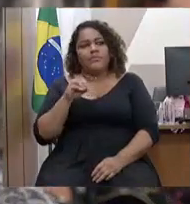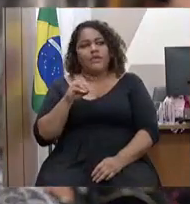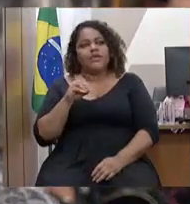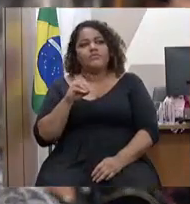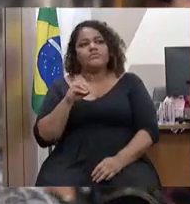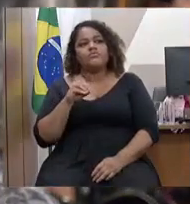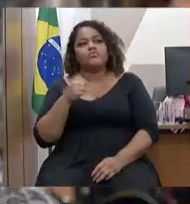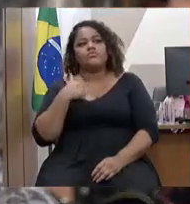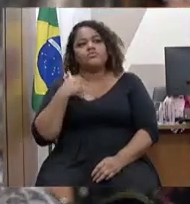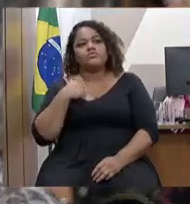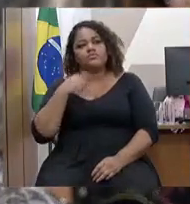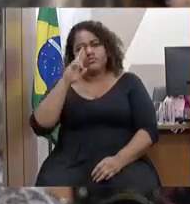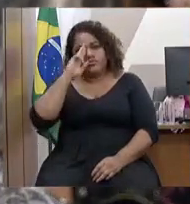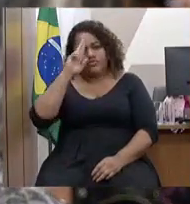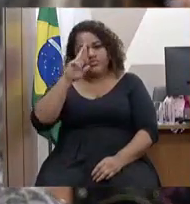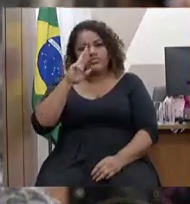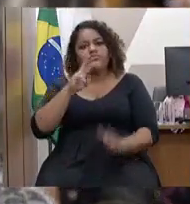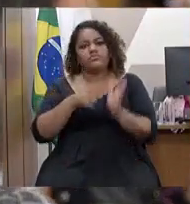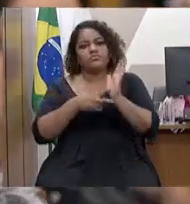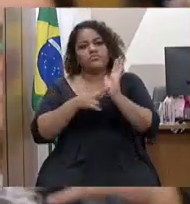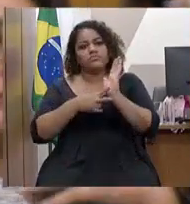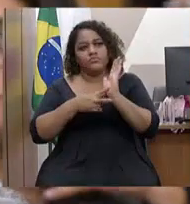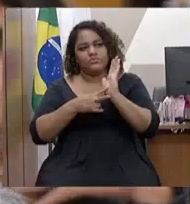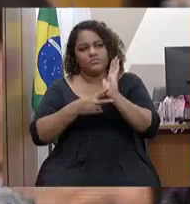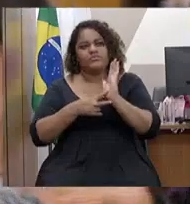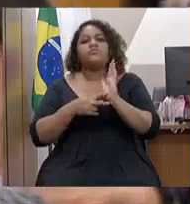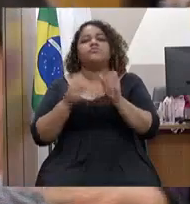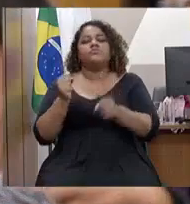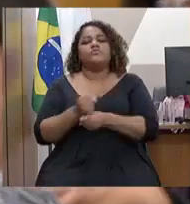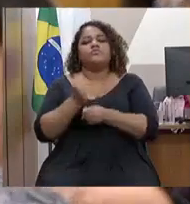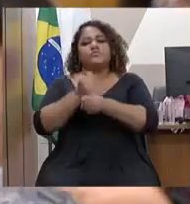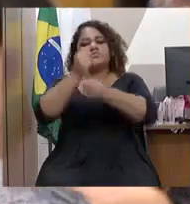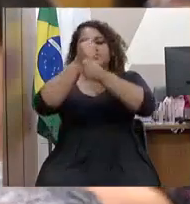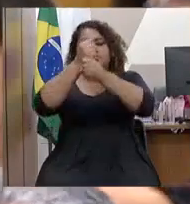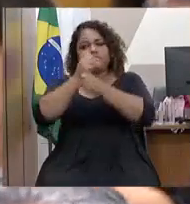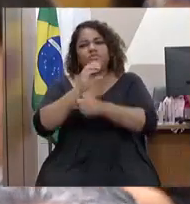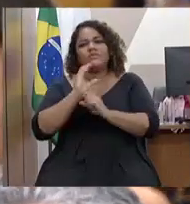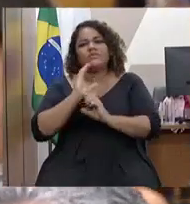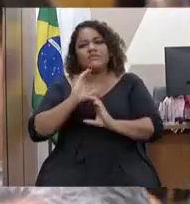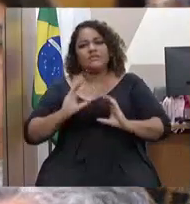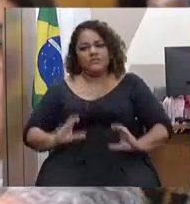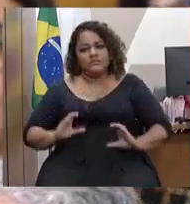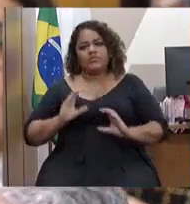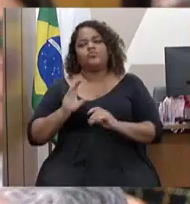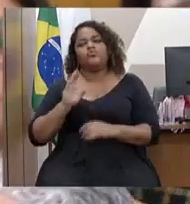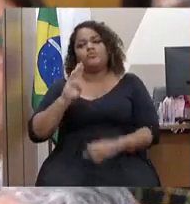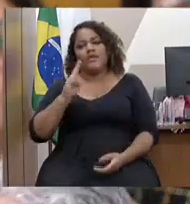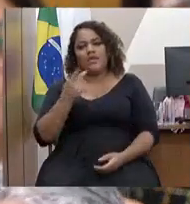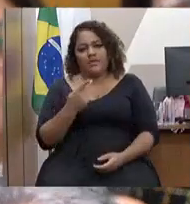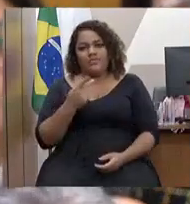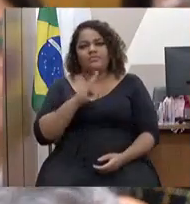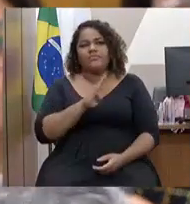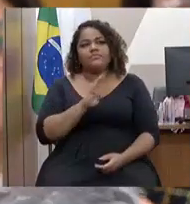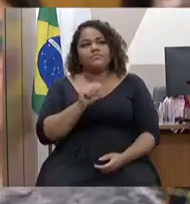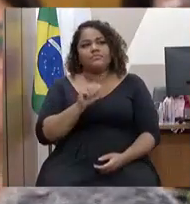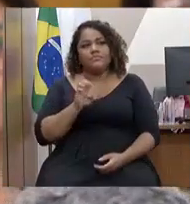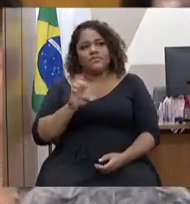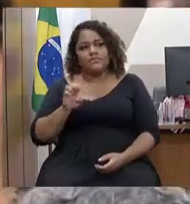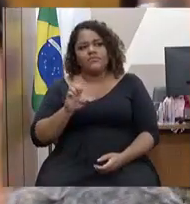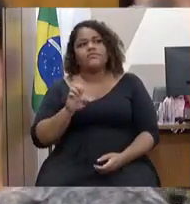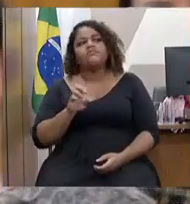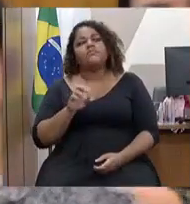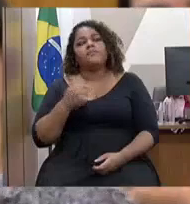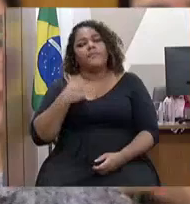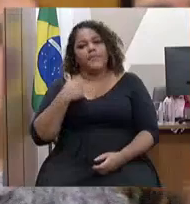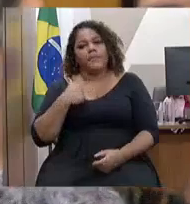sou diretor do sindicato dos trabalhadores da construção civil de Belo Horizonte Marreta queria saudar os responsáveis aqui pelo